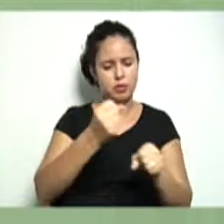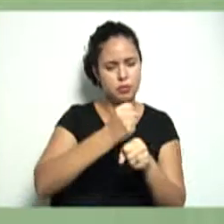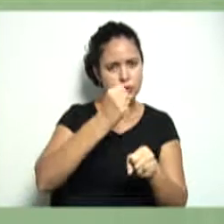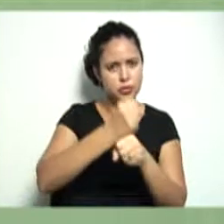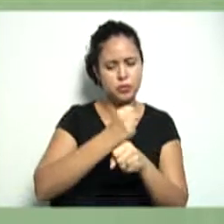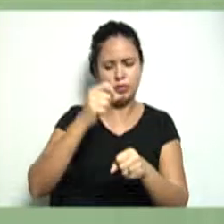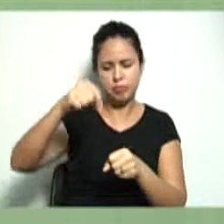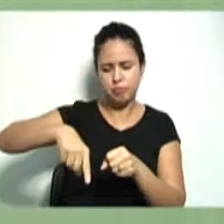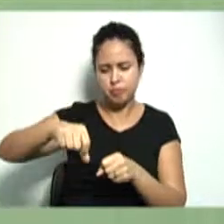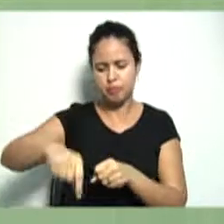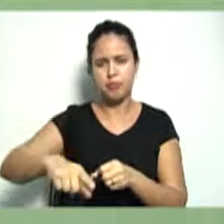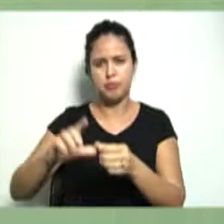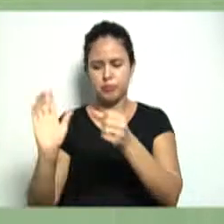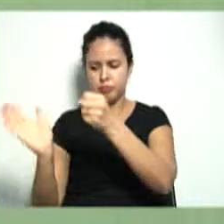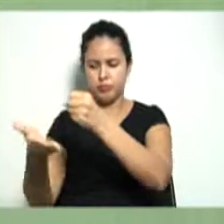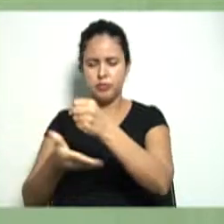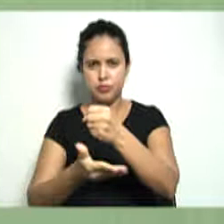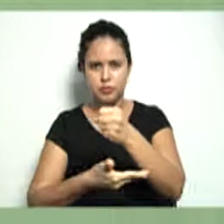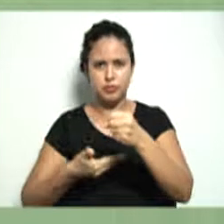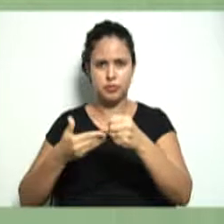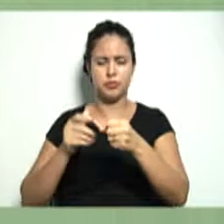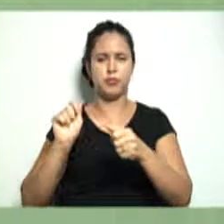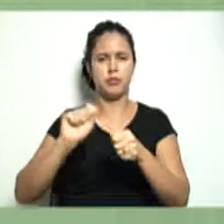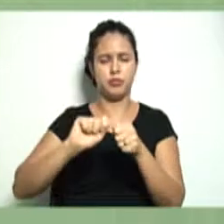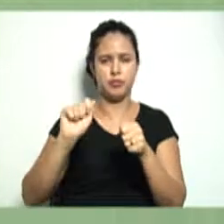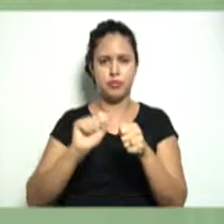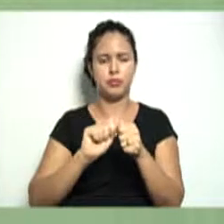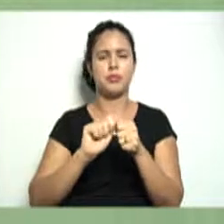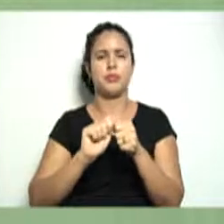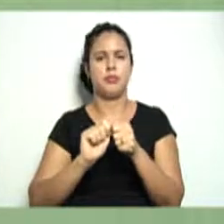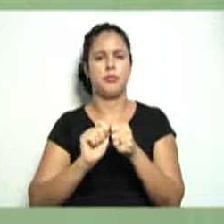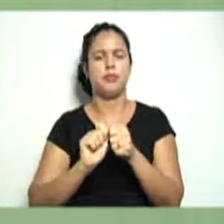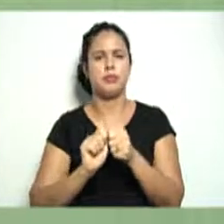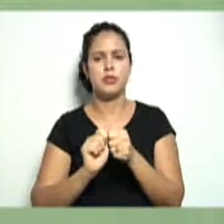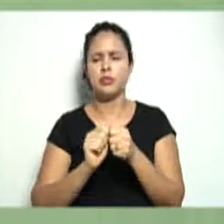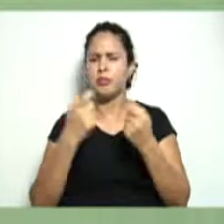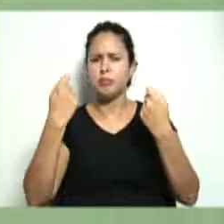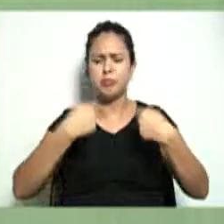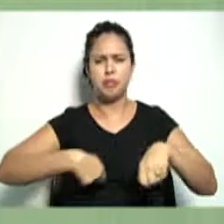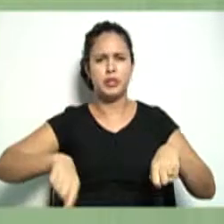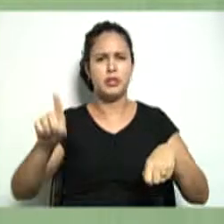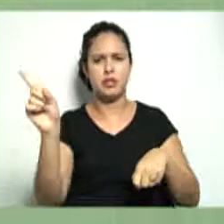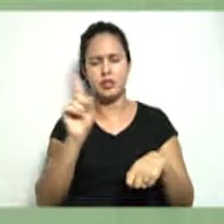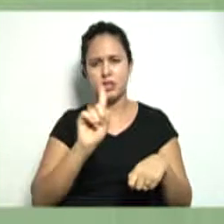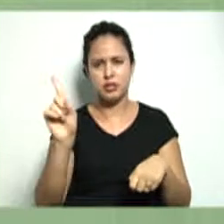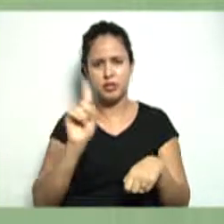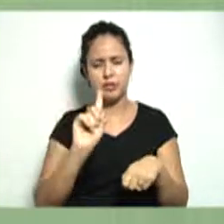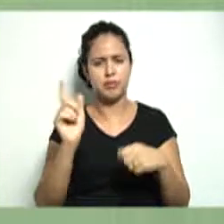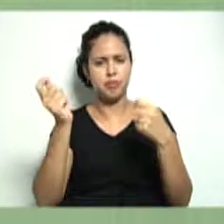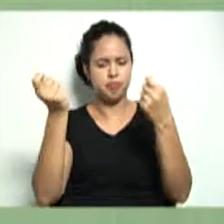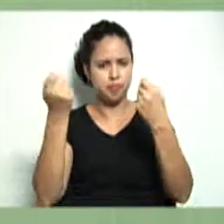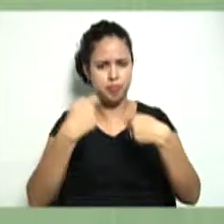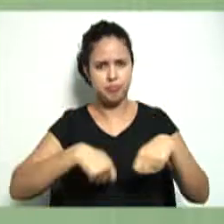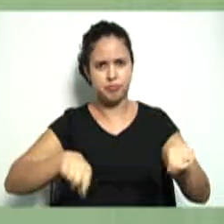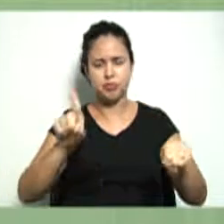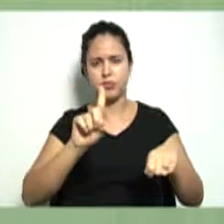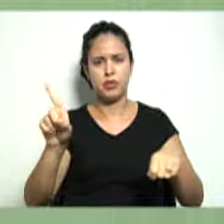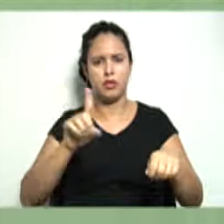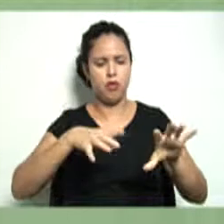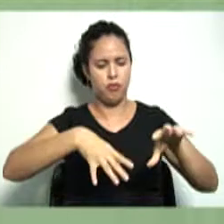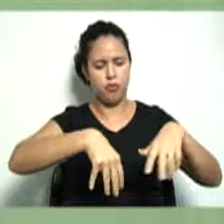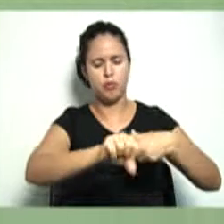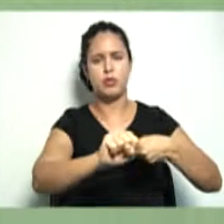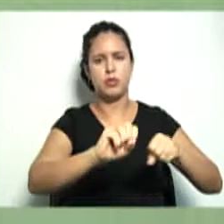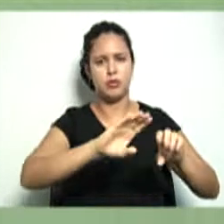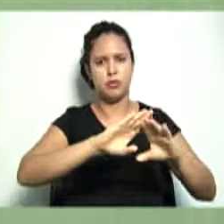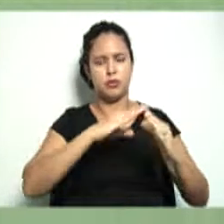plantar, colher, de realizar, não necessitava, a ideia era essa, que não necessitava de formação